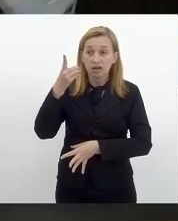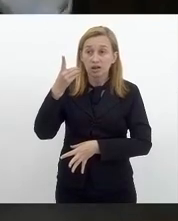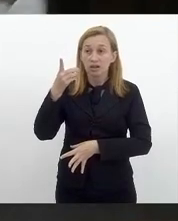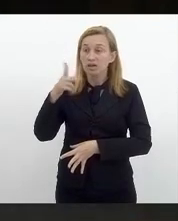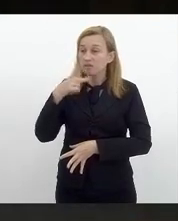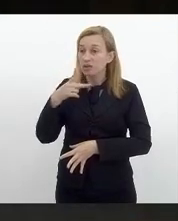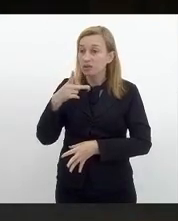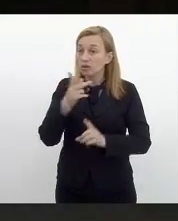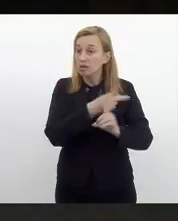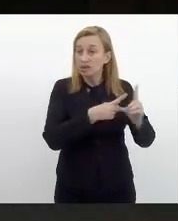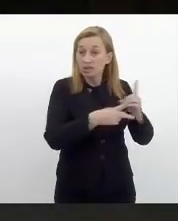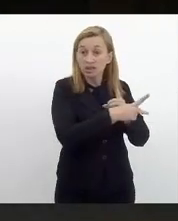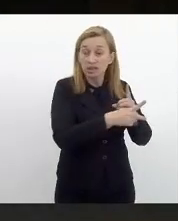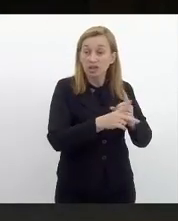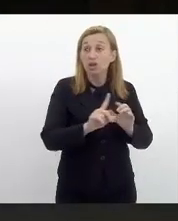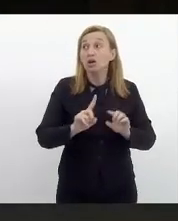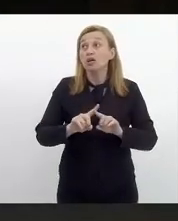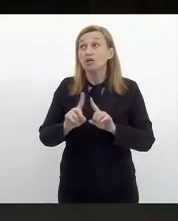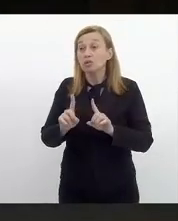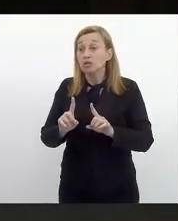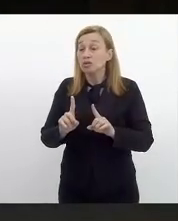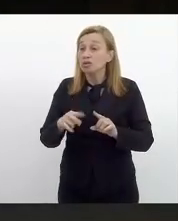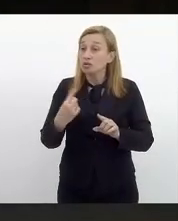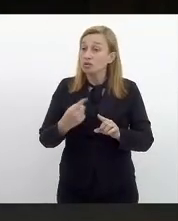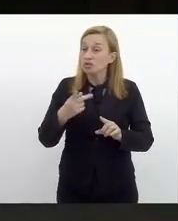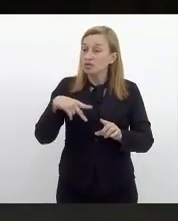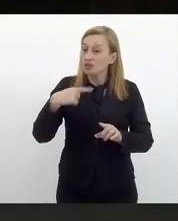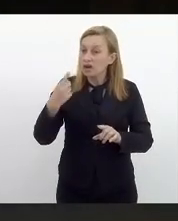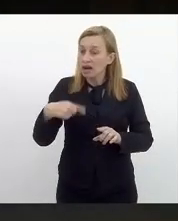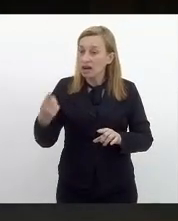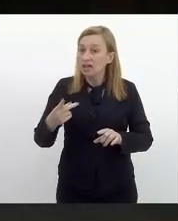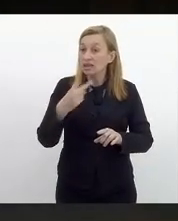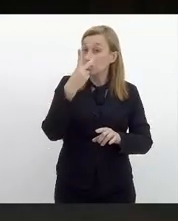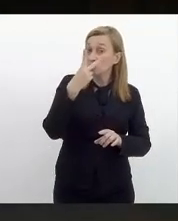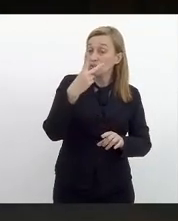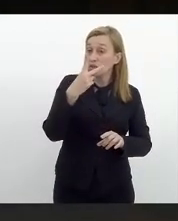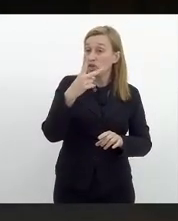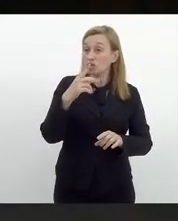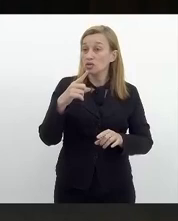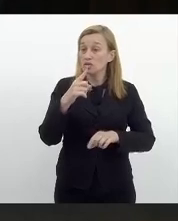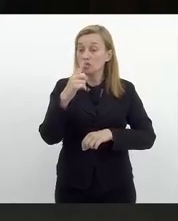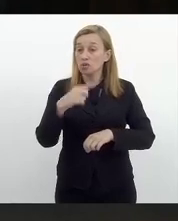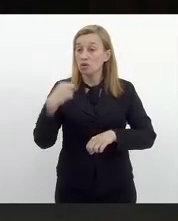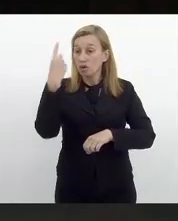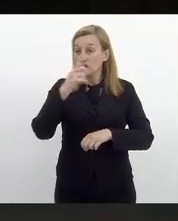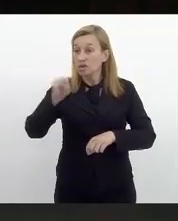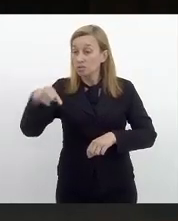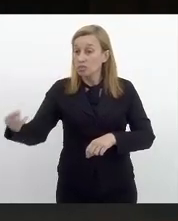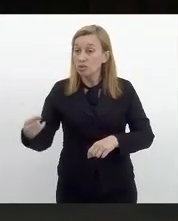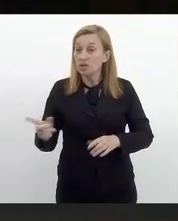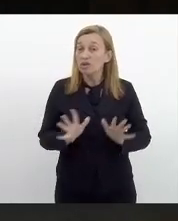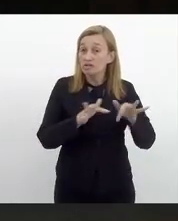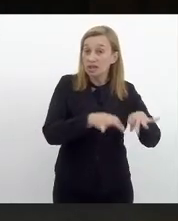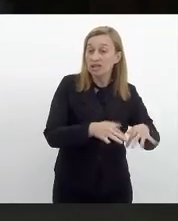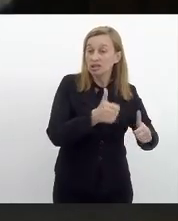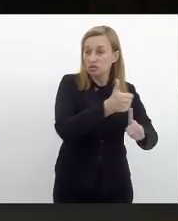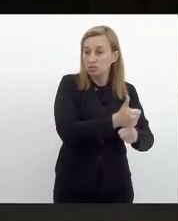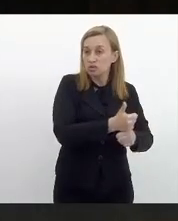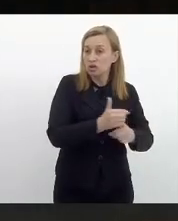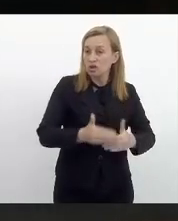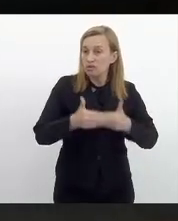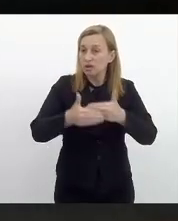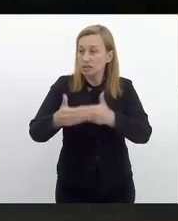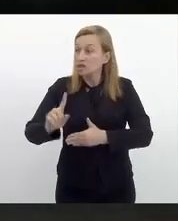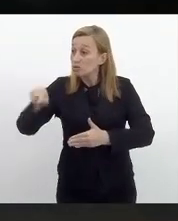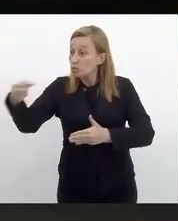a questão da Previdência não vão debater daqui a uma hora duas é só porque a gente já fechando substitutivo